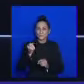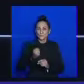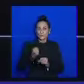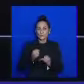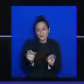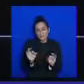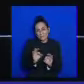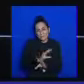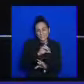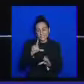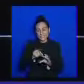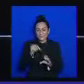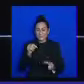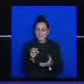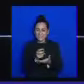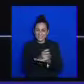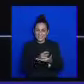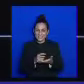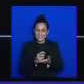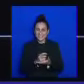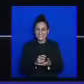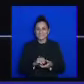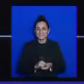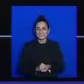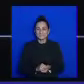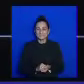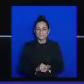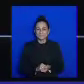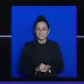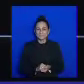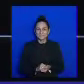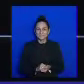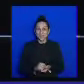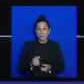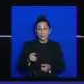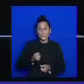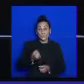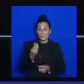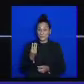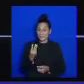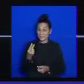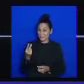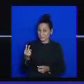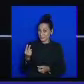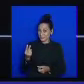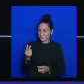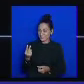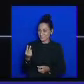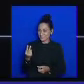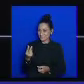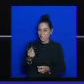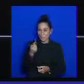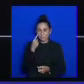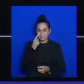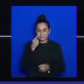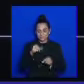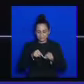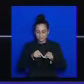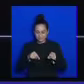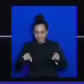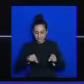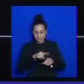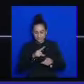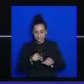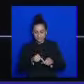para fecharmos as 5 dezenas. Vem chegando, bola 32. Número 32. Temos aqui